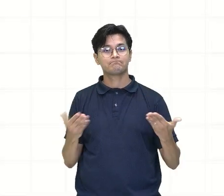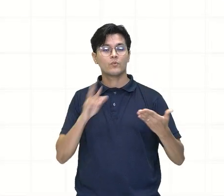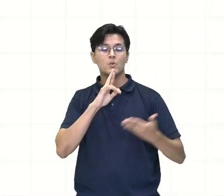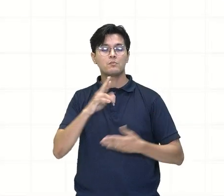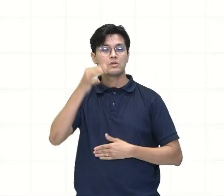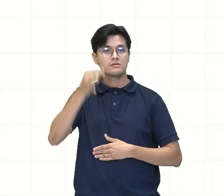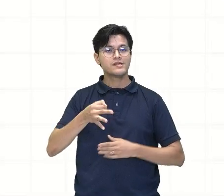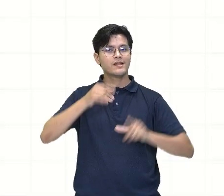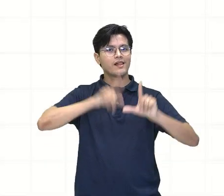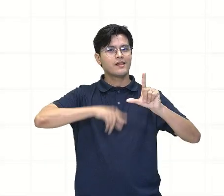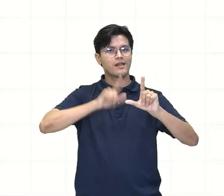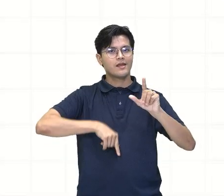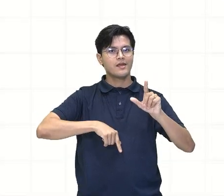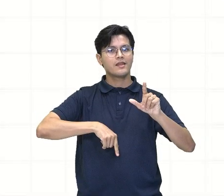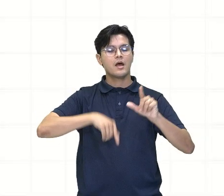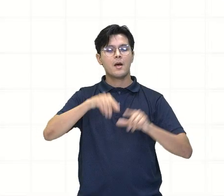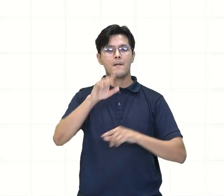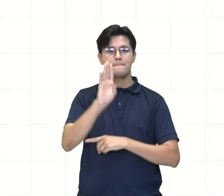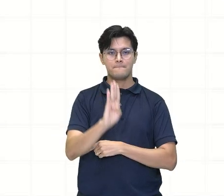a nossa letra D.